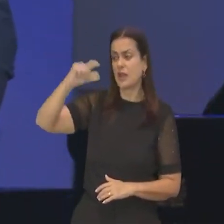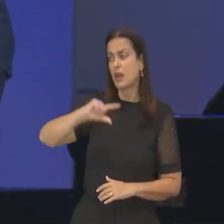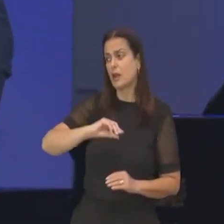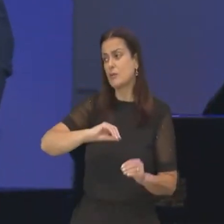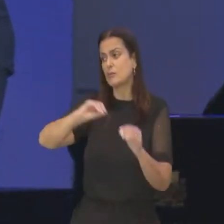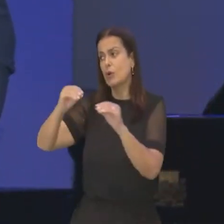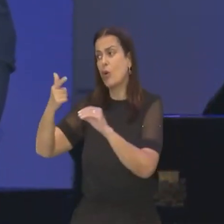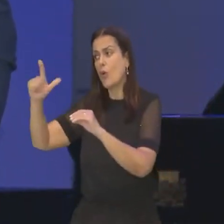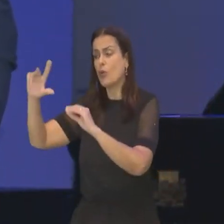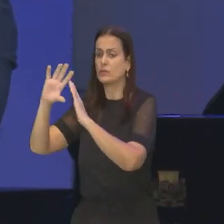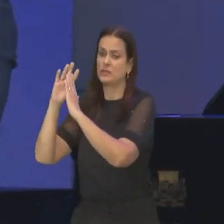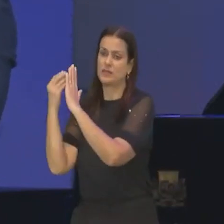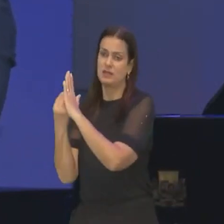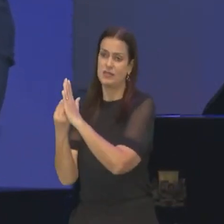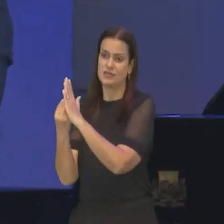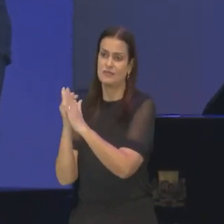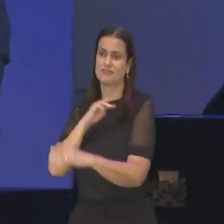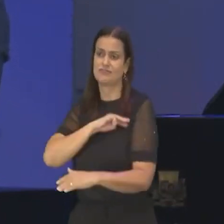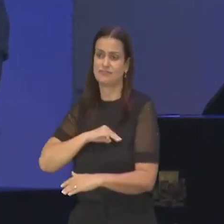igreja.